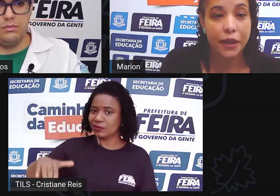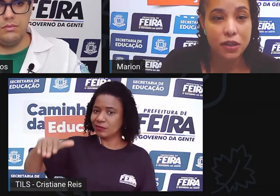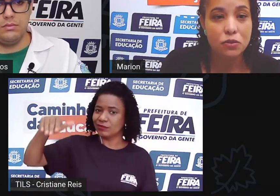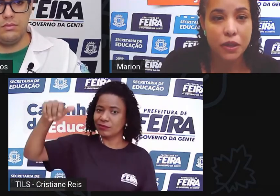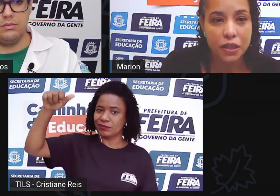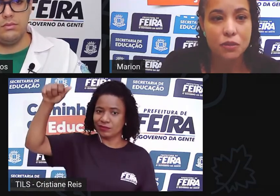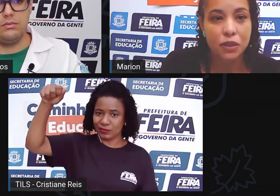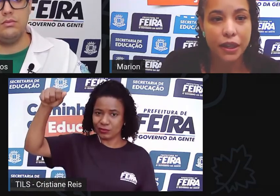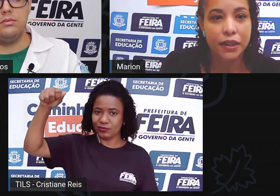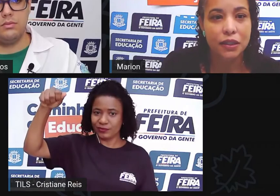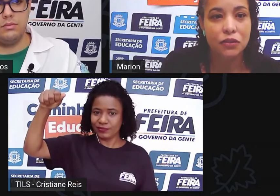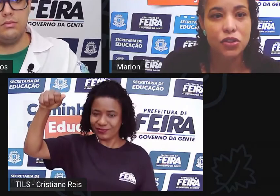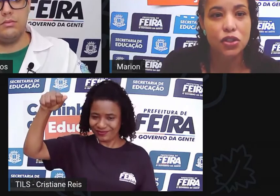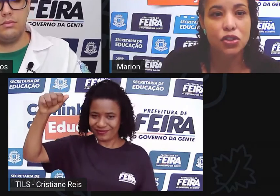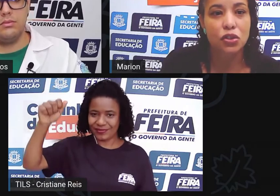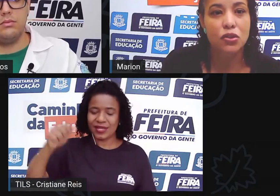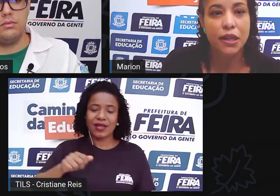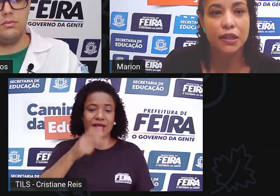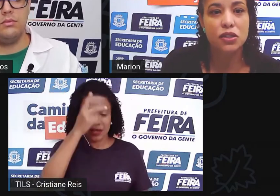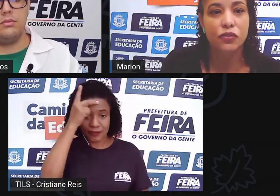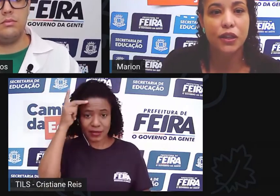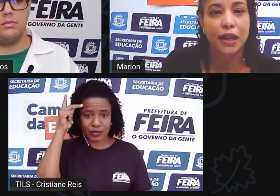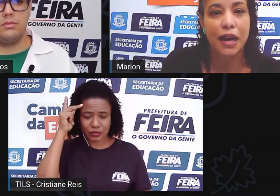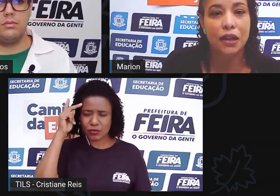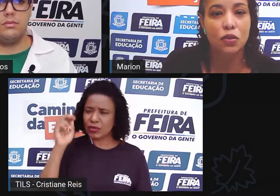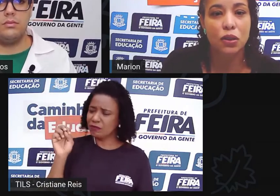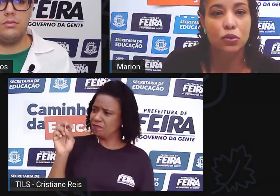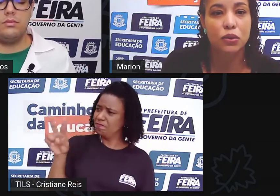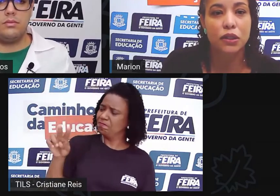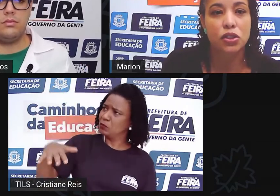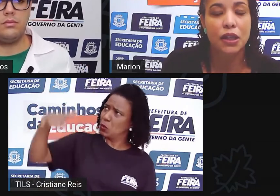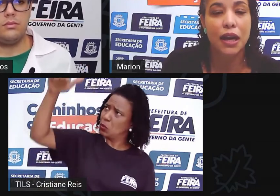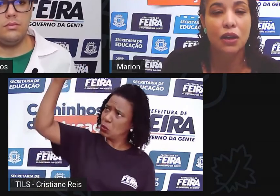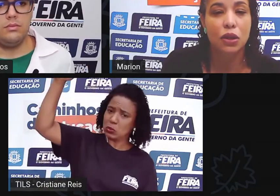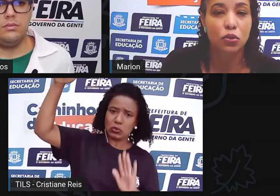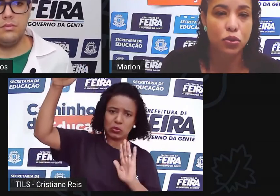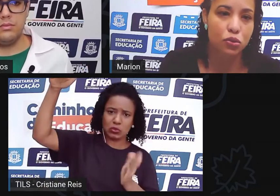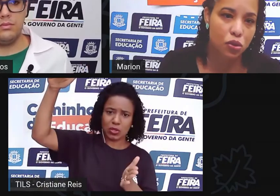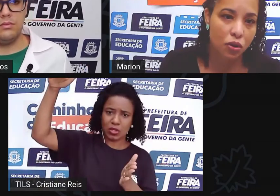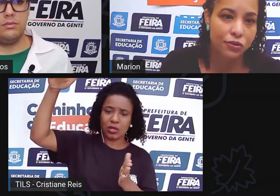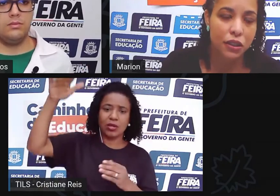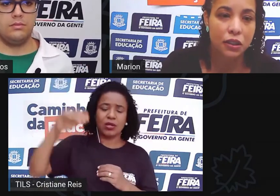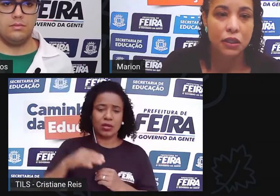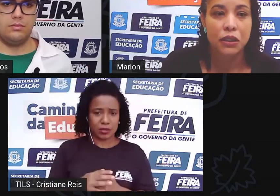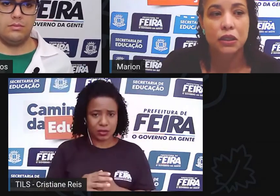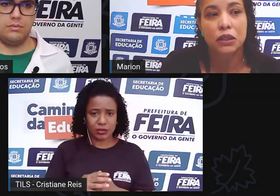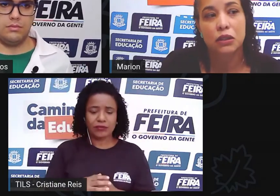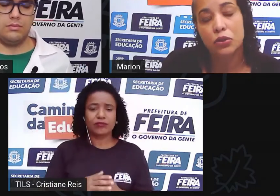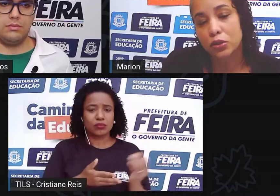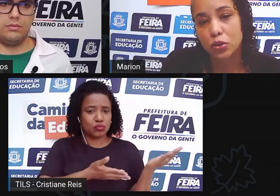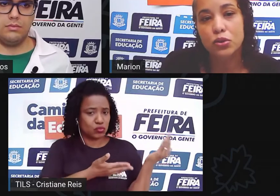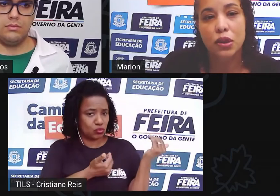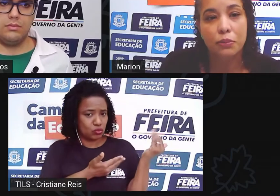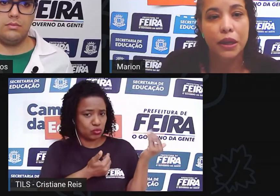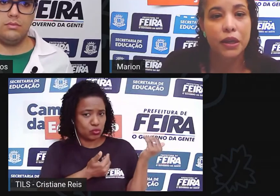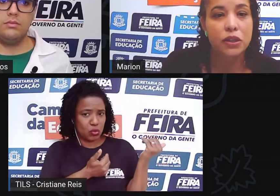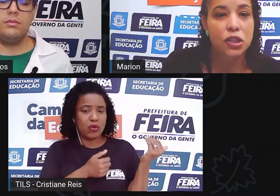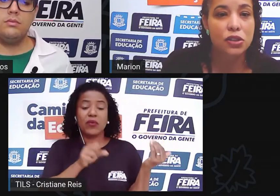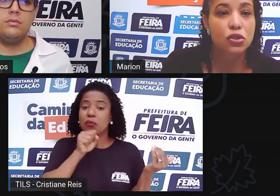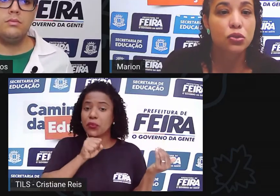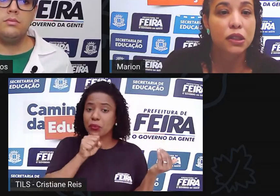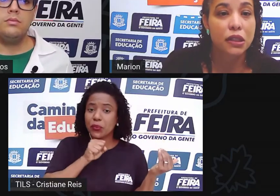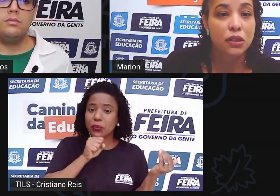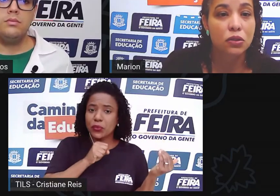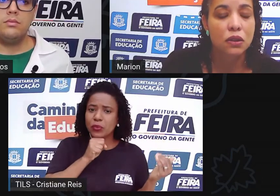de peso mesmo, né? Então, a gente consegue identificar que o adulto e o jovem, o idoso também, ele